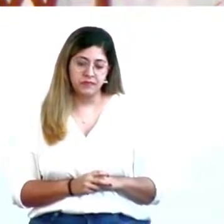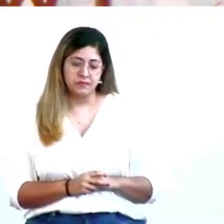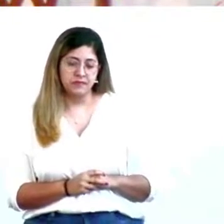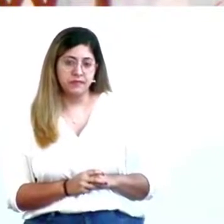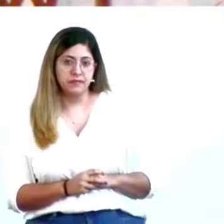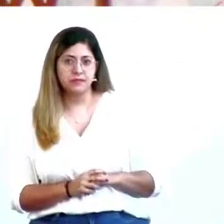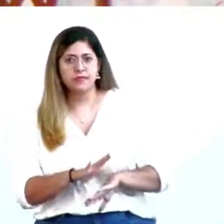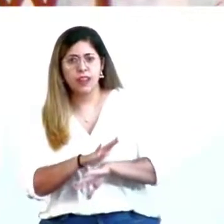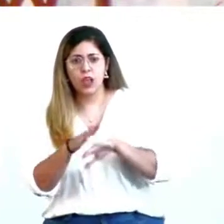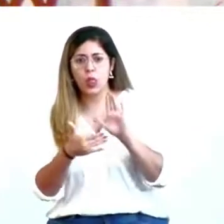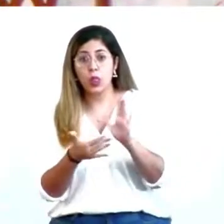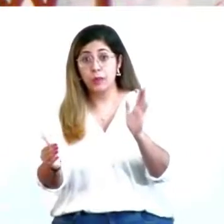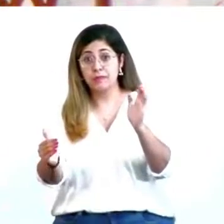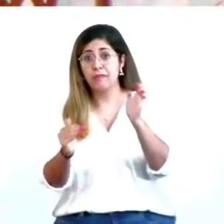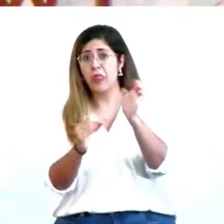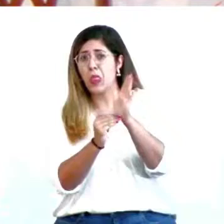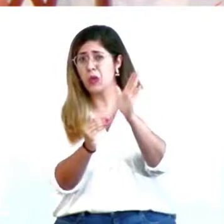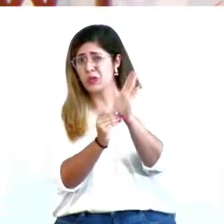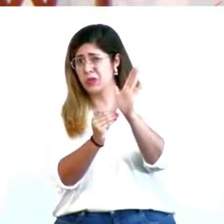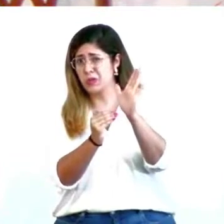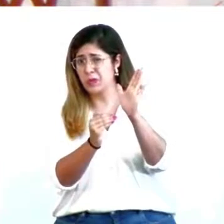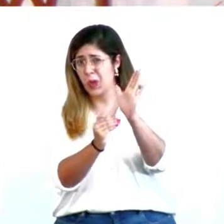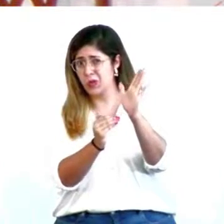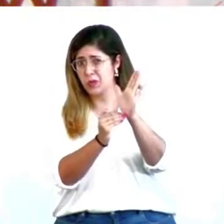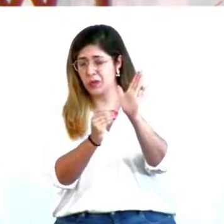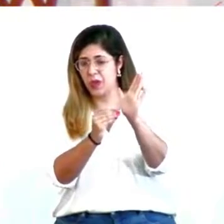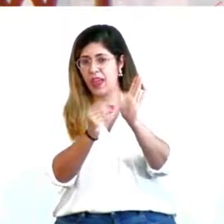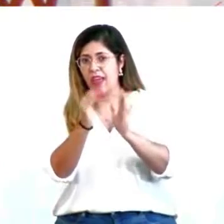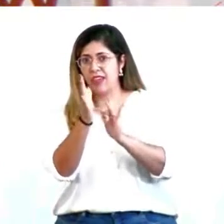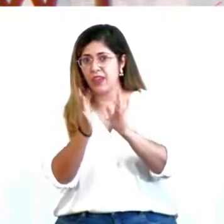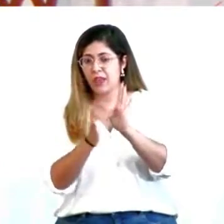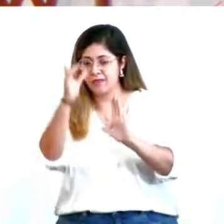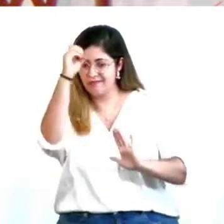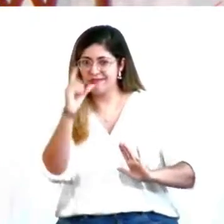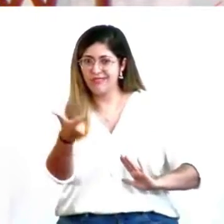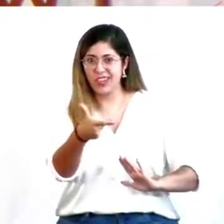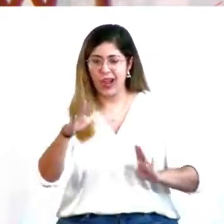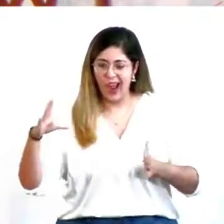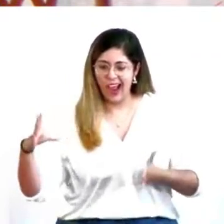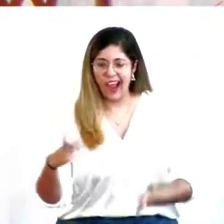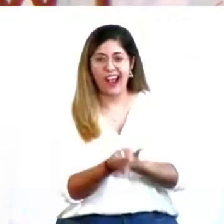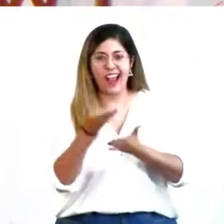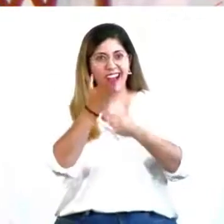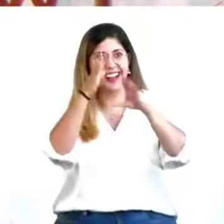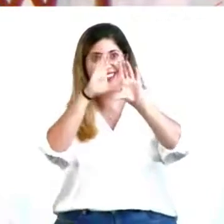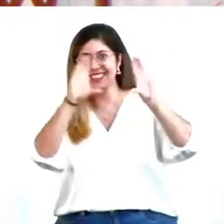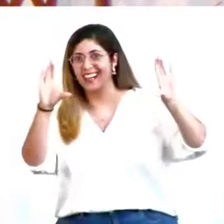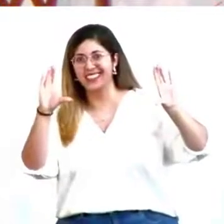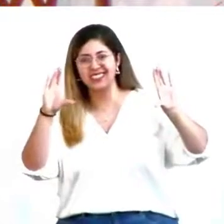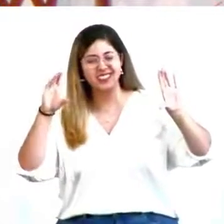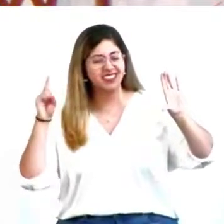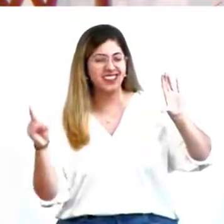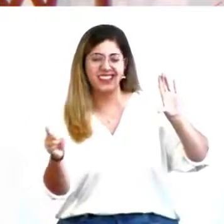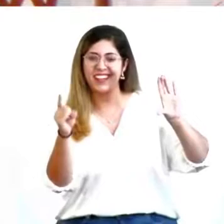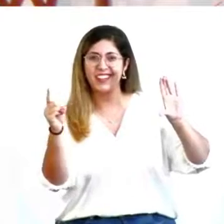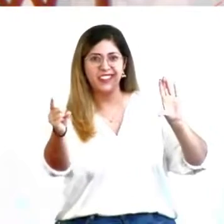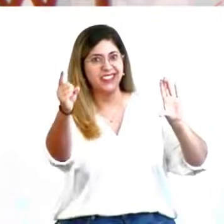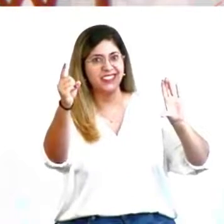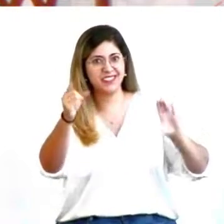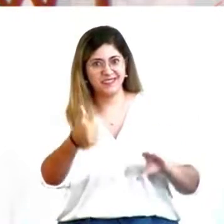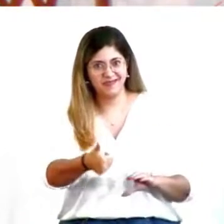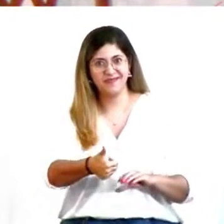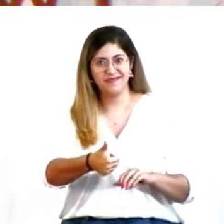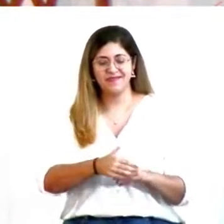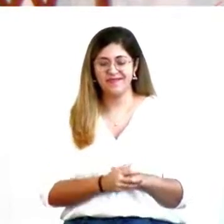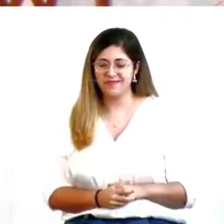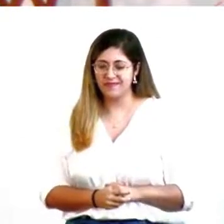Que o resultado final de tudo isso vai ser Jesus voltar para nos resgatar, para vivermos a eternidade. Vamos